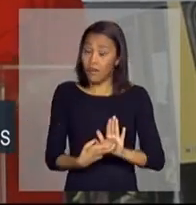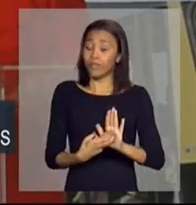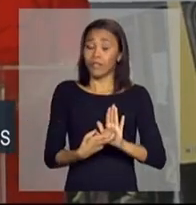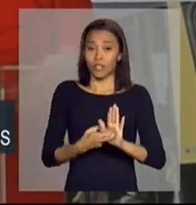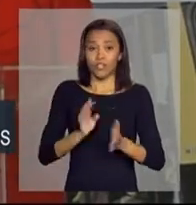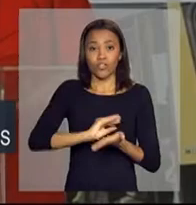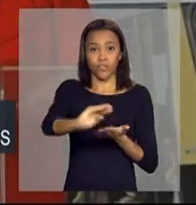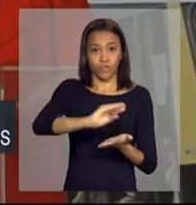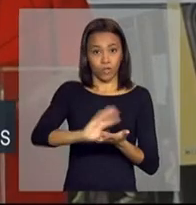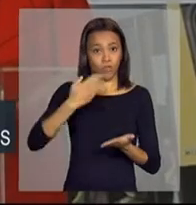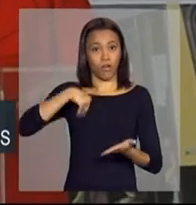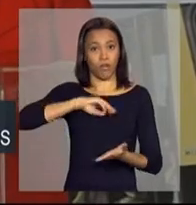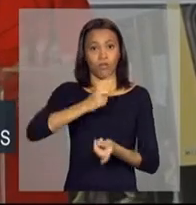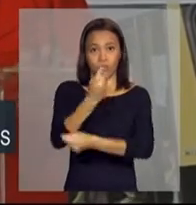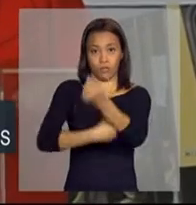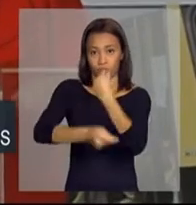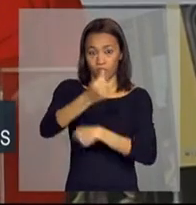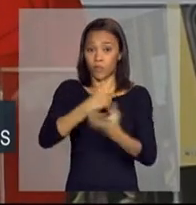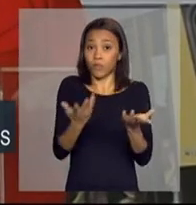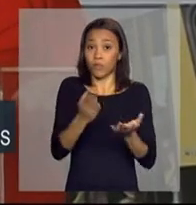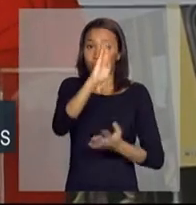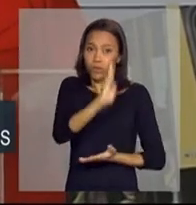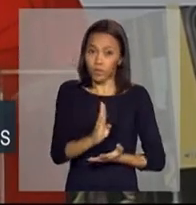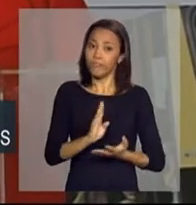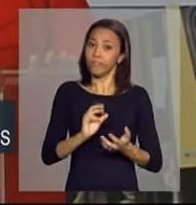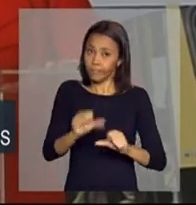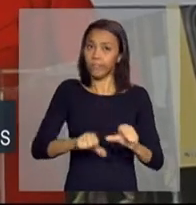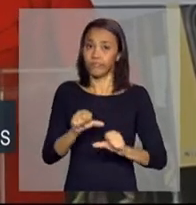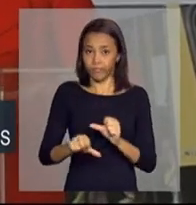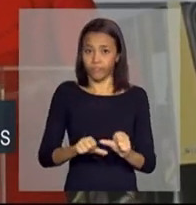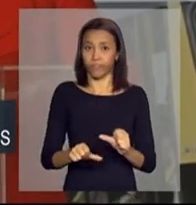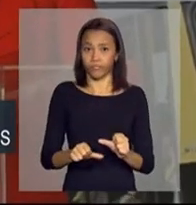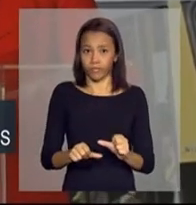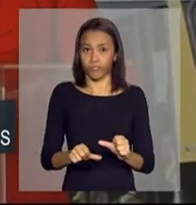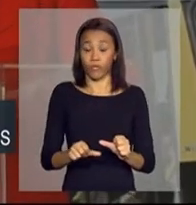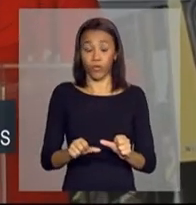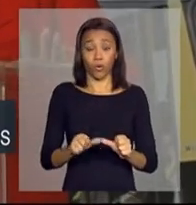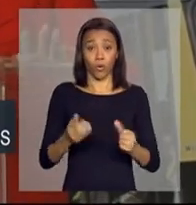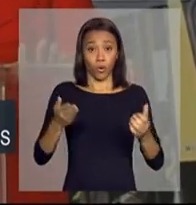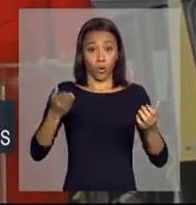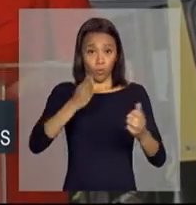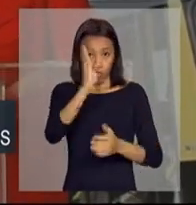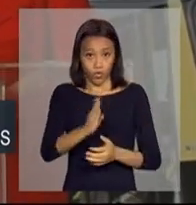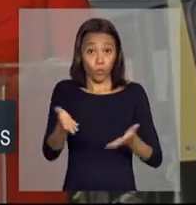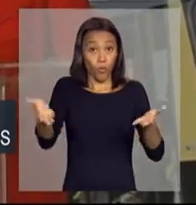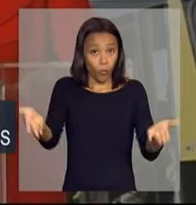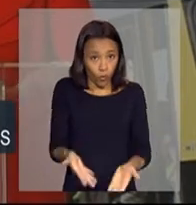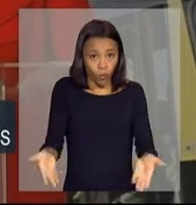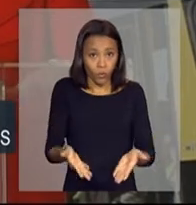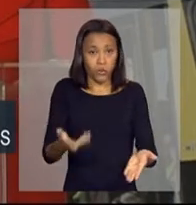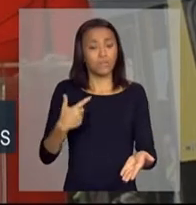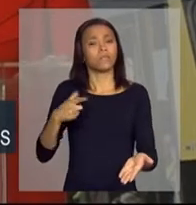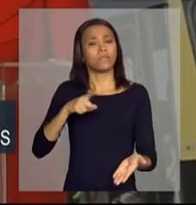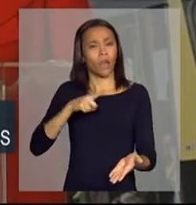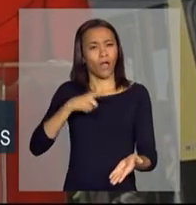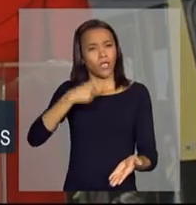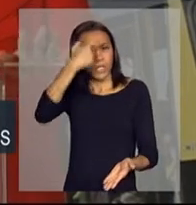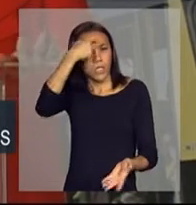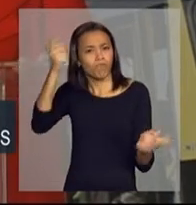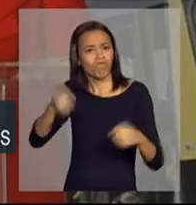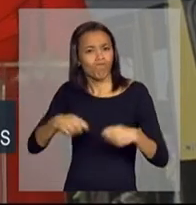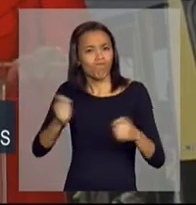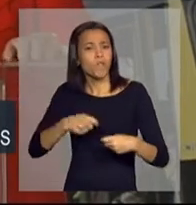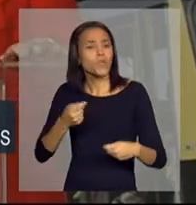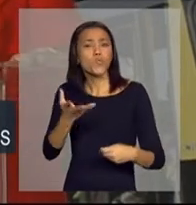economia. O Brasil mudou. O Brasil hoje tem capacidade de pensar